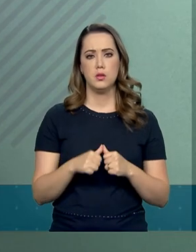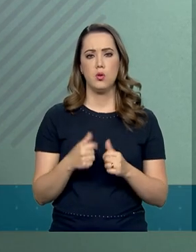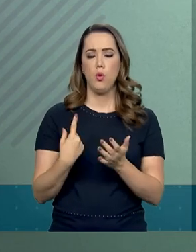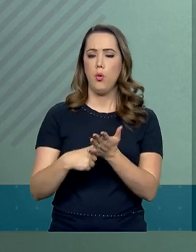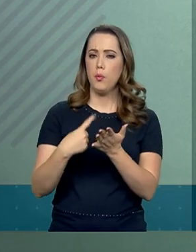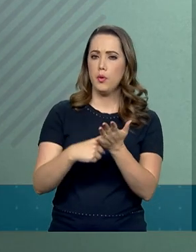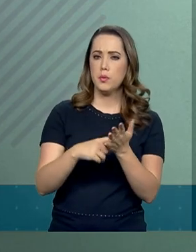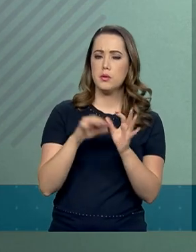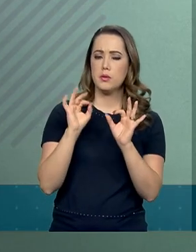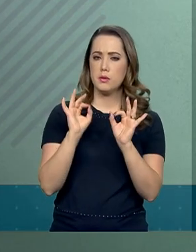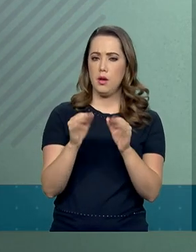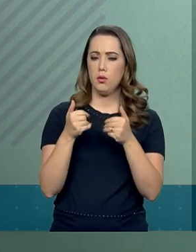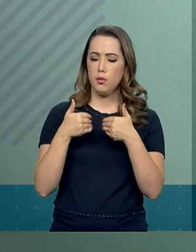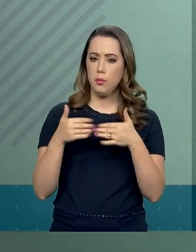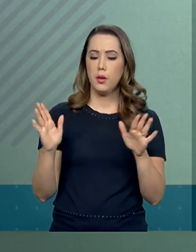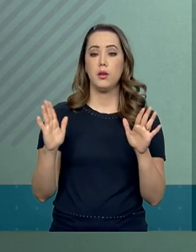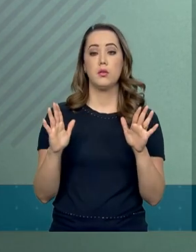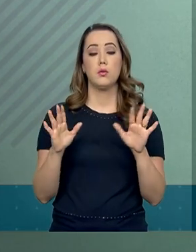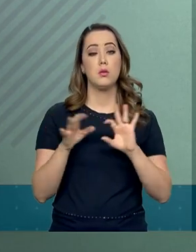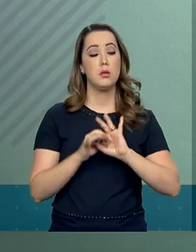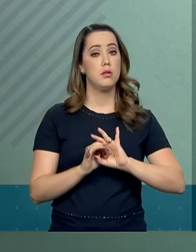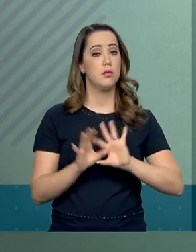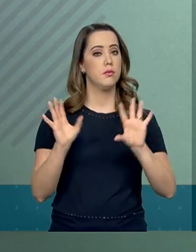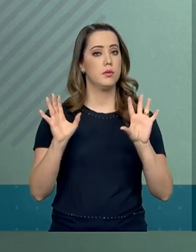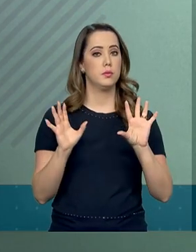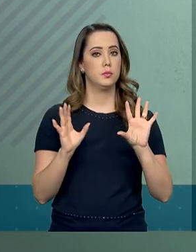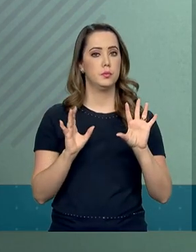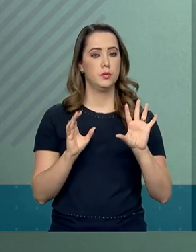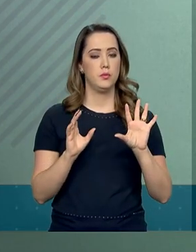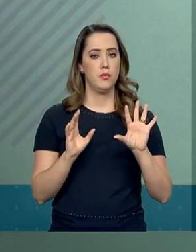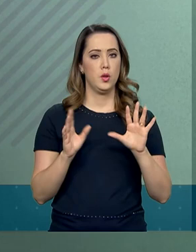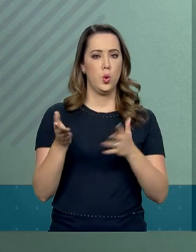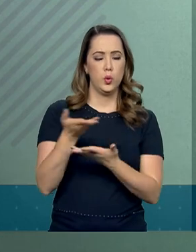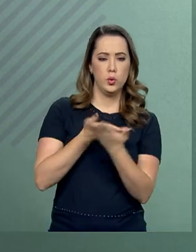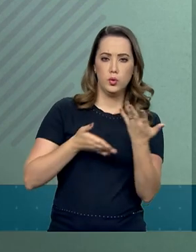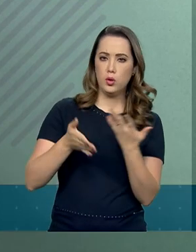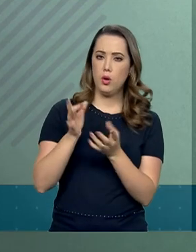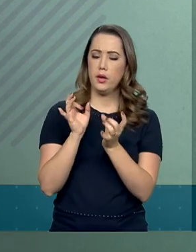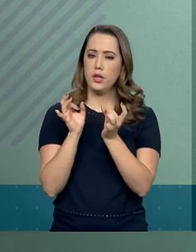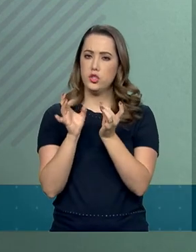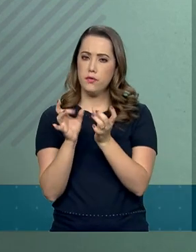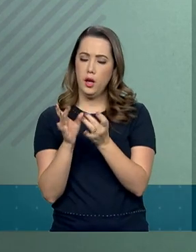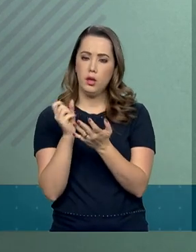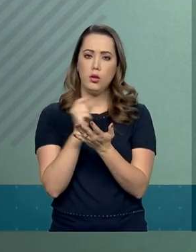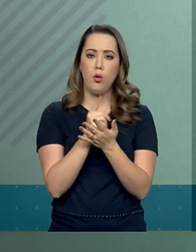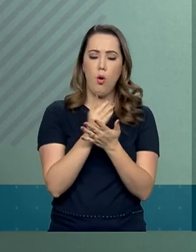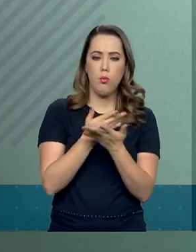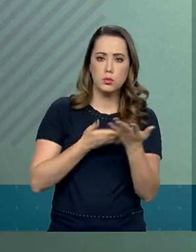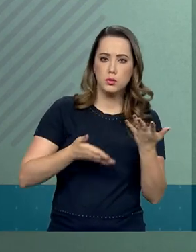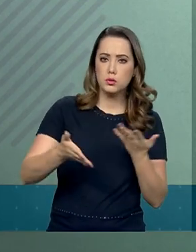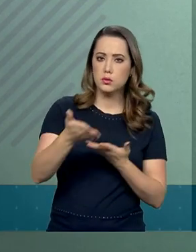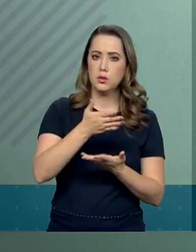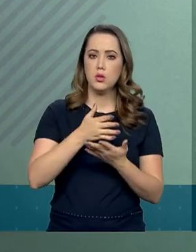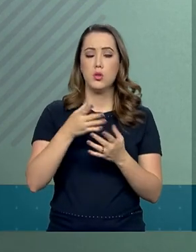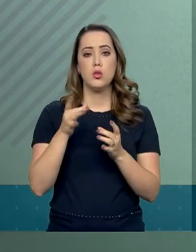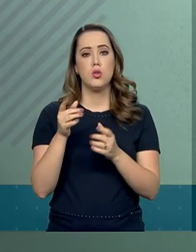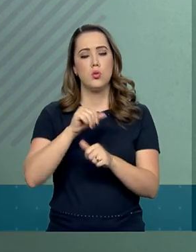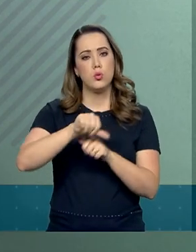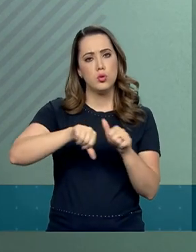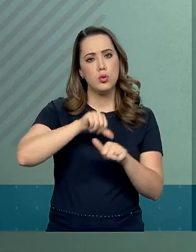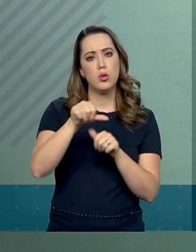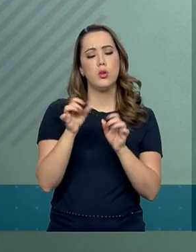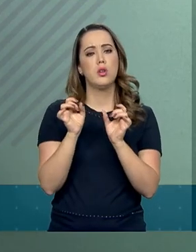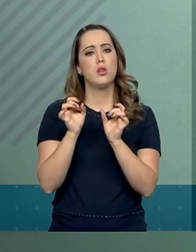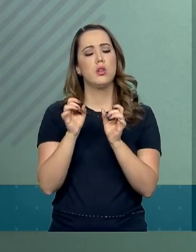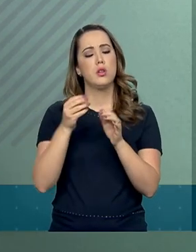comércio efetivamente aberto liberal com troca comercial com troca de informações no campo